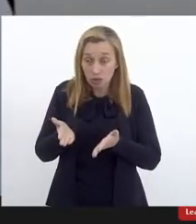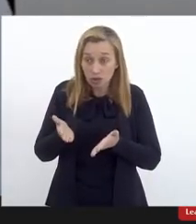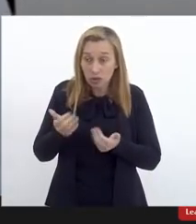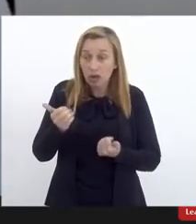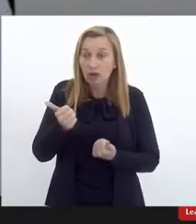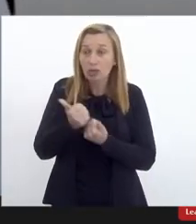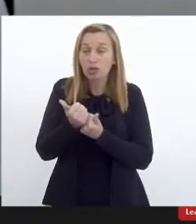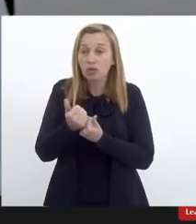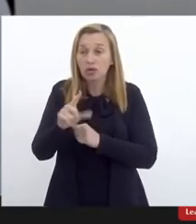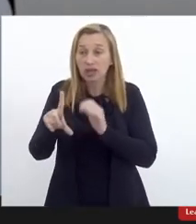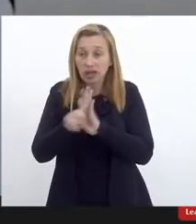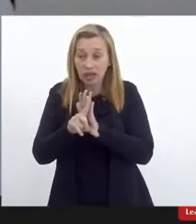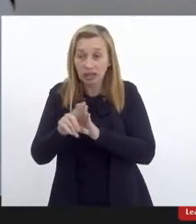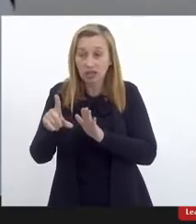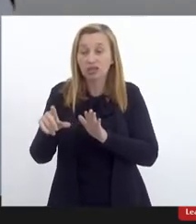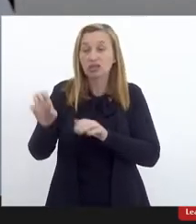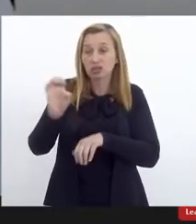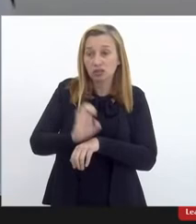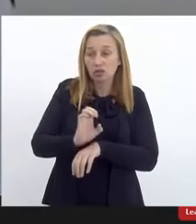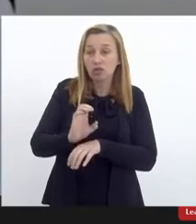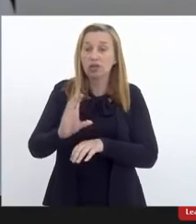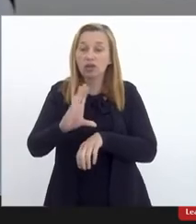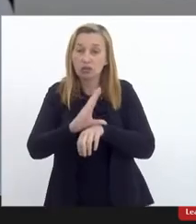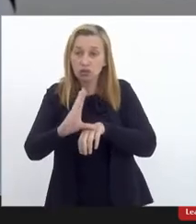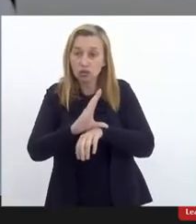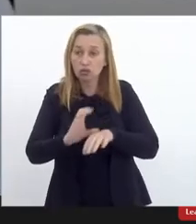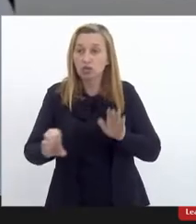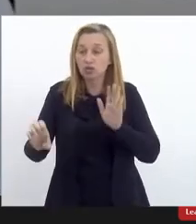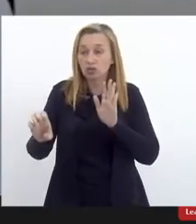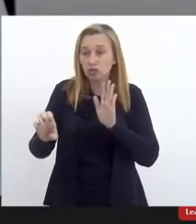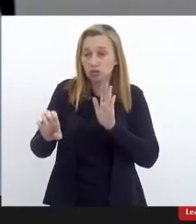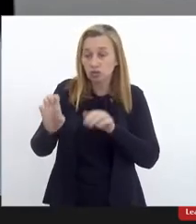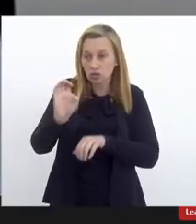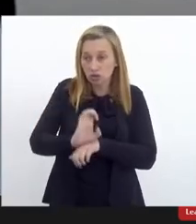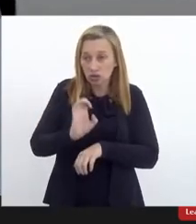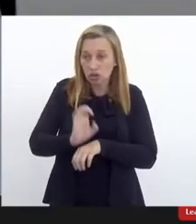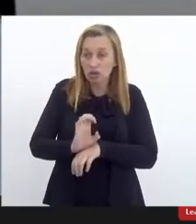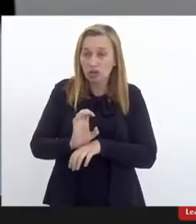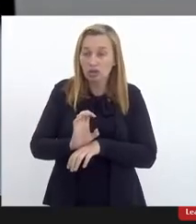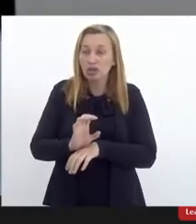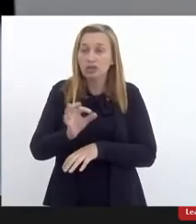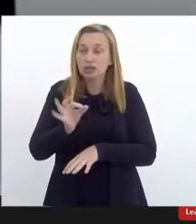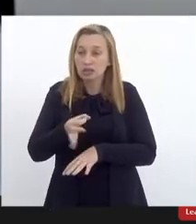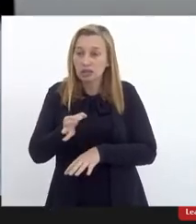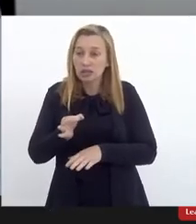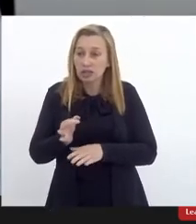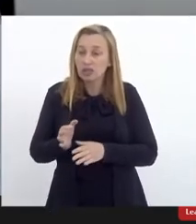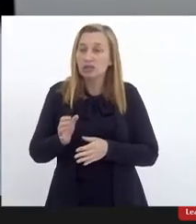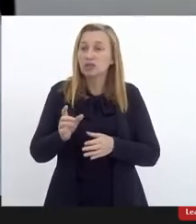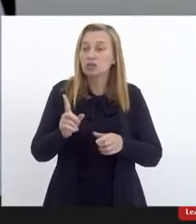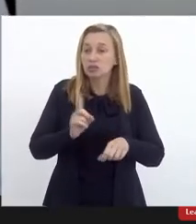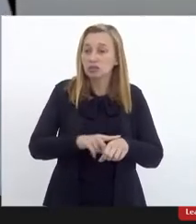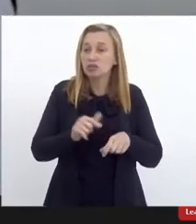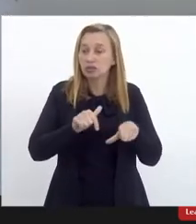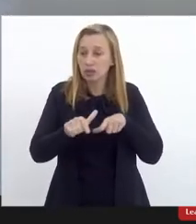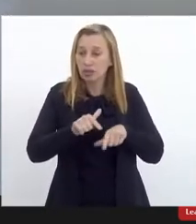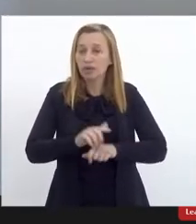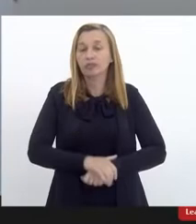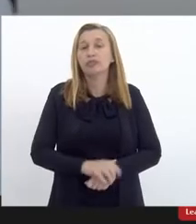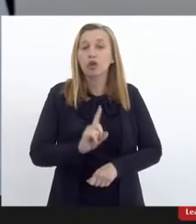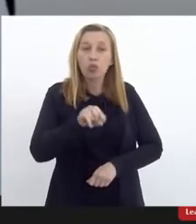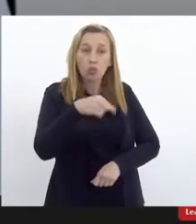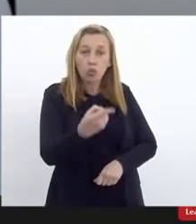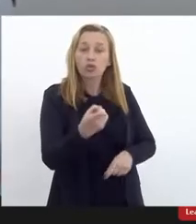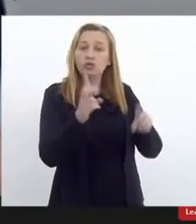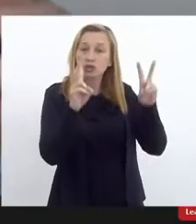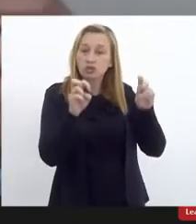legislação estadual e da Constituição do Estado, fazem jus à acumulação de cargos. Esse é um ponto. Outro ponto que